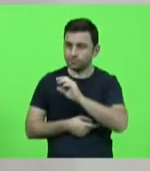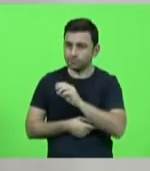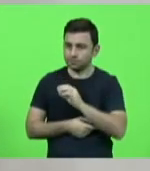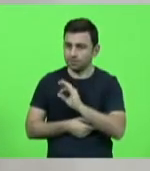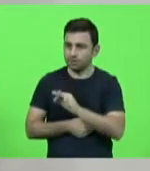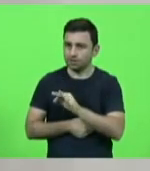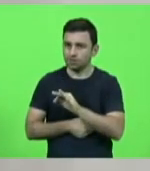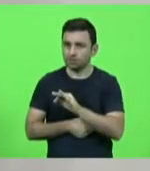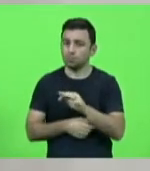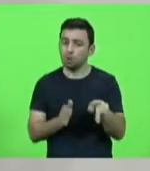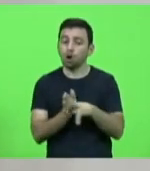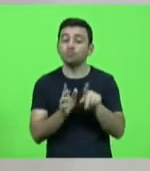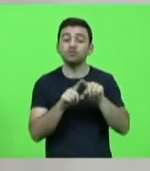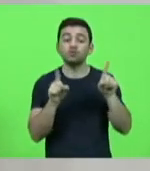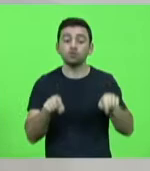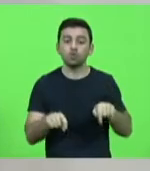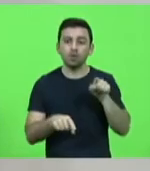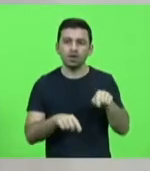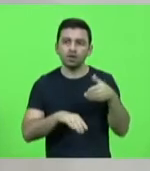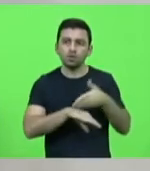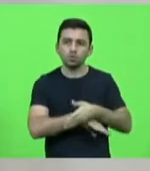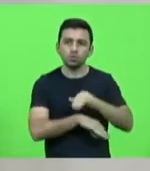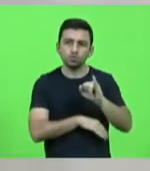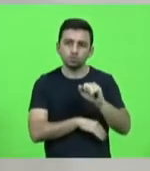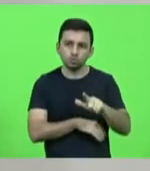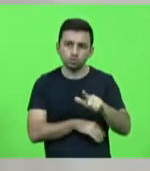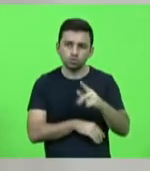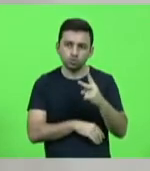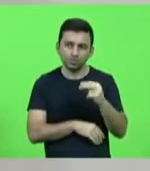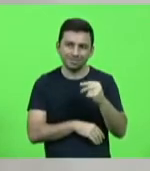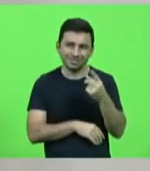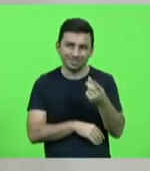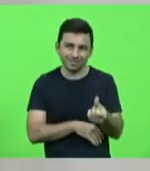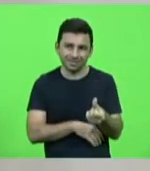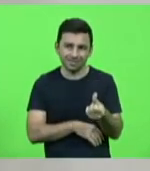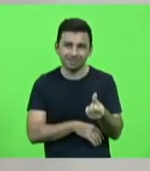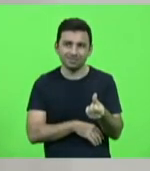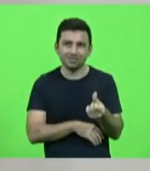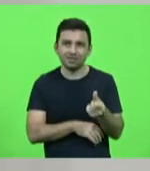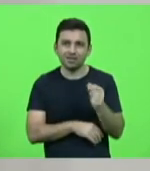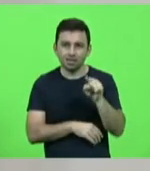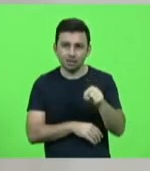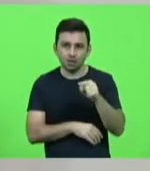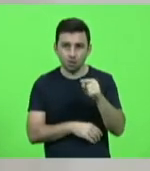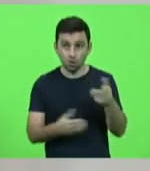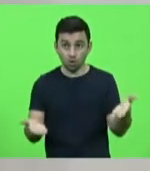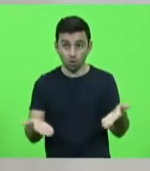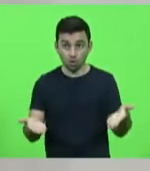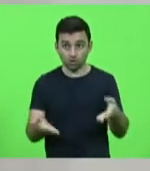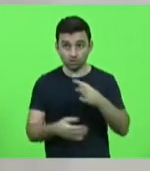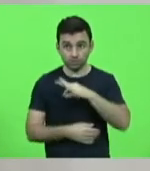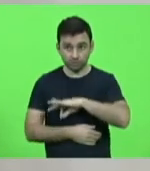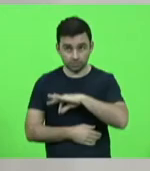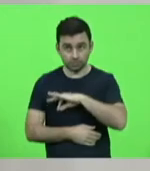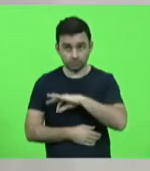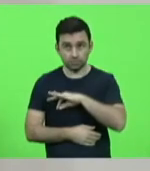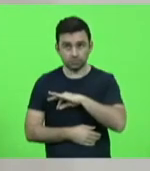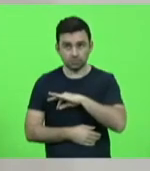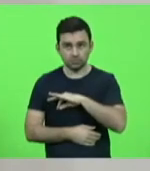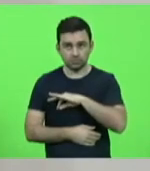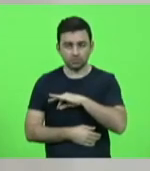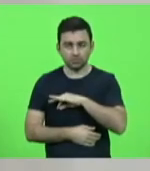servidor da segurança que entrou em julho de 2016, ele ganha hoje, recebe